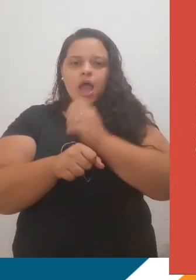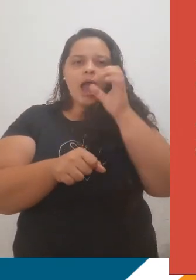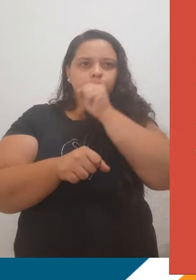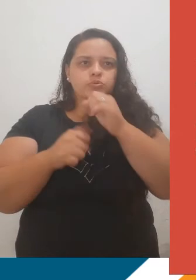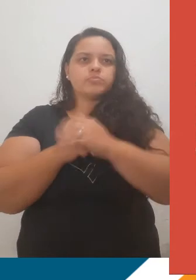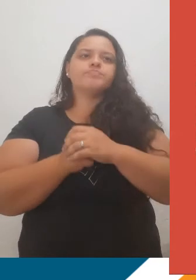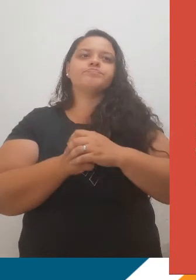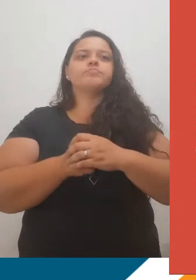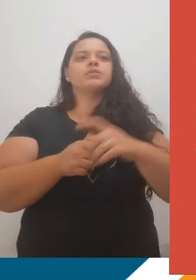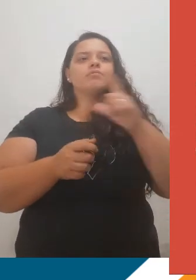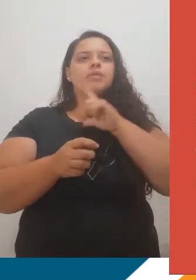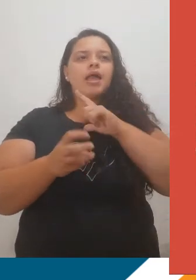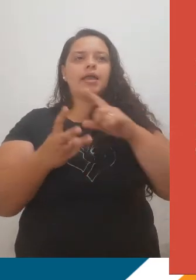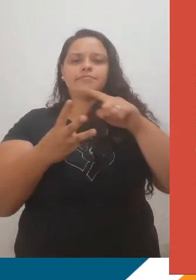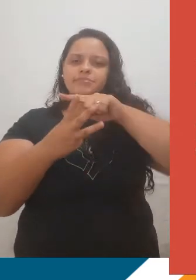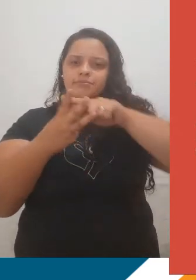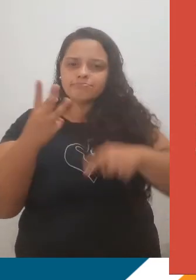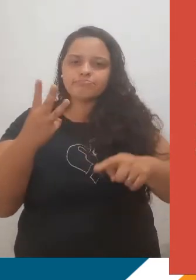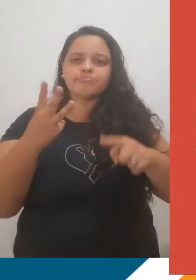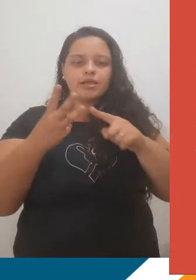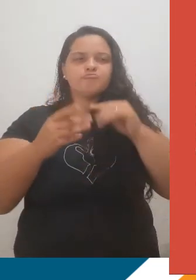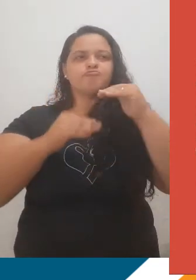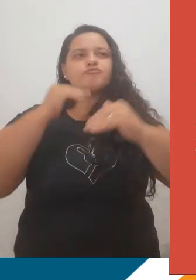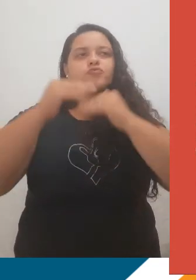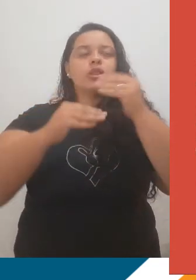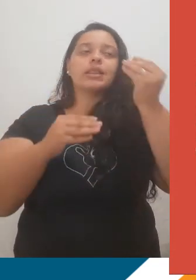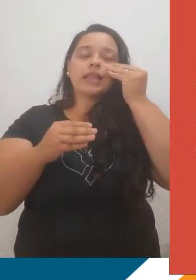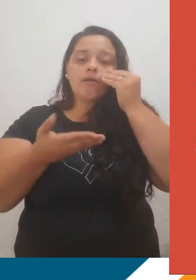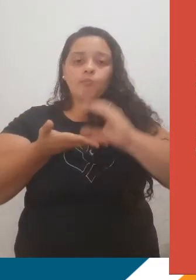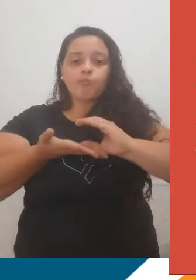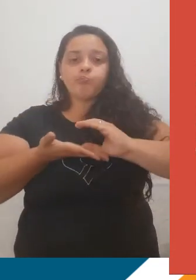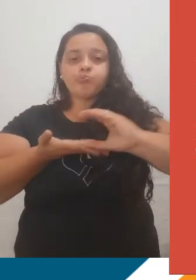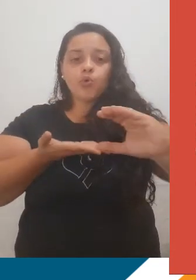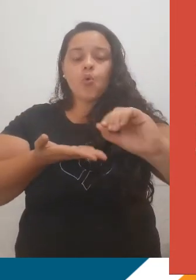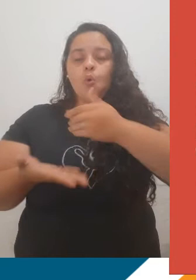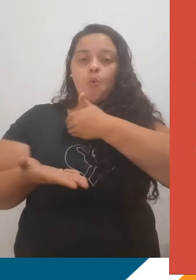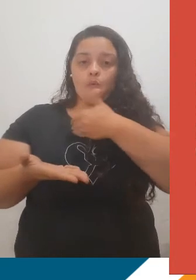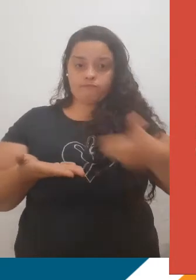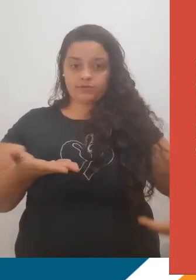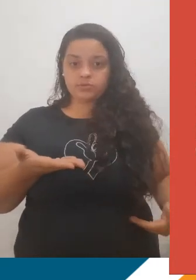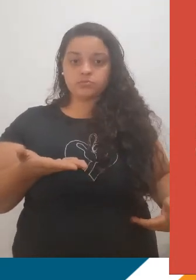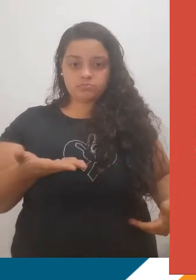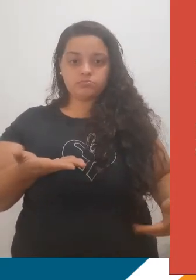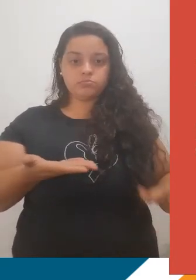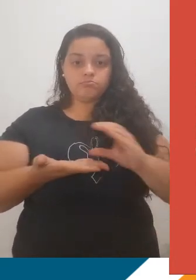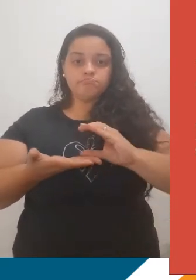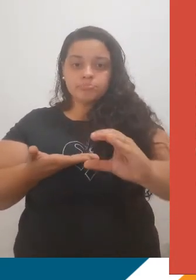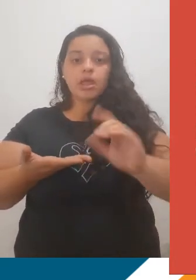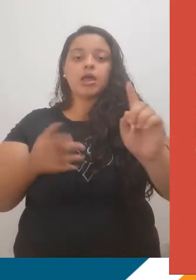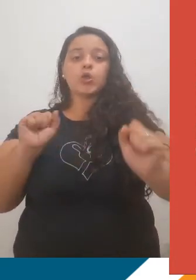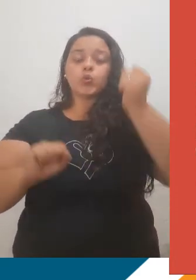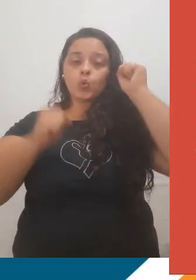tripé desenvolvimentista, que era baseado no investimento estatal do Estado, né, do dinheiro do Estado nas